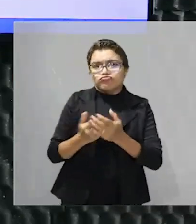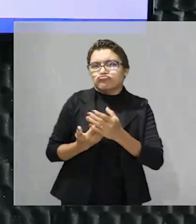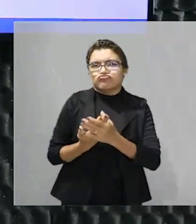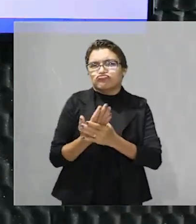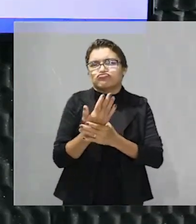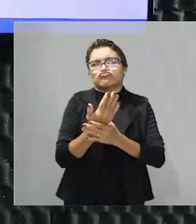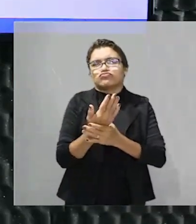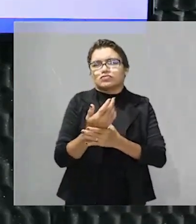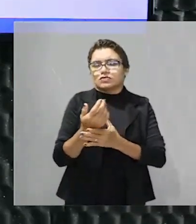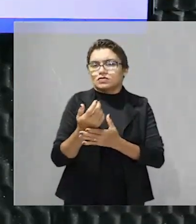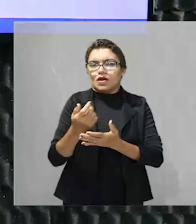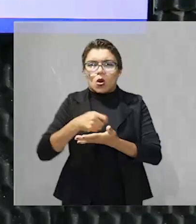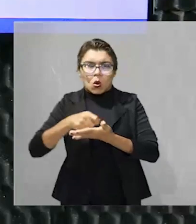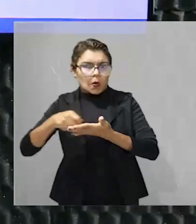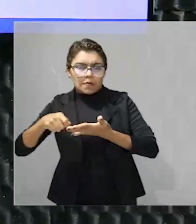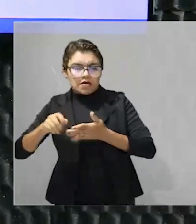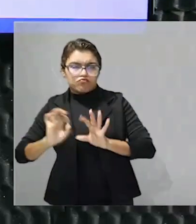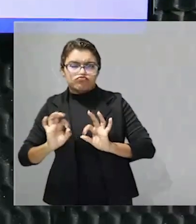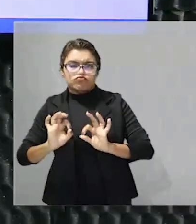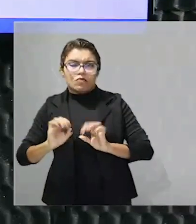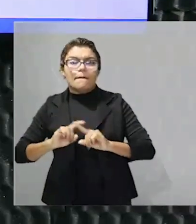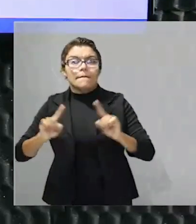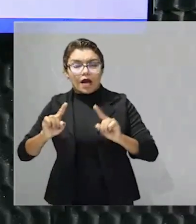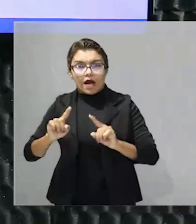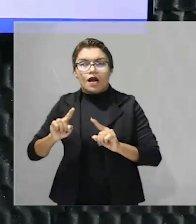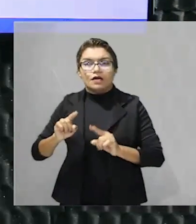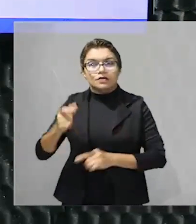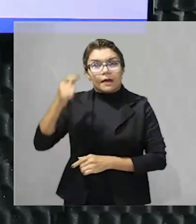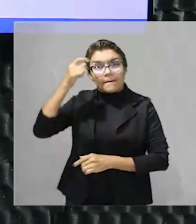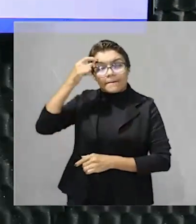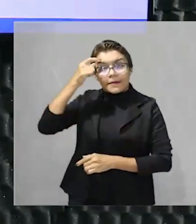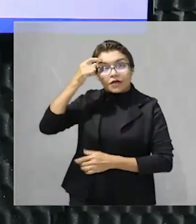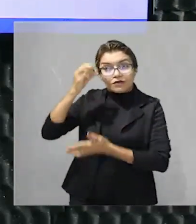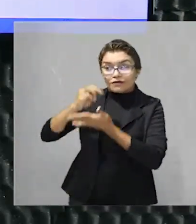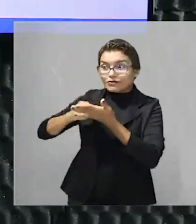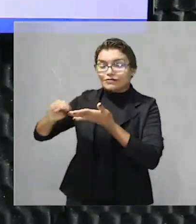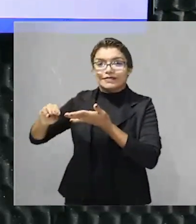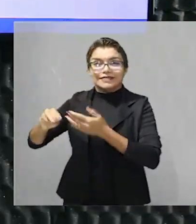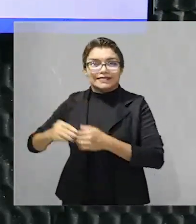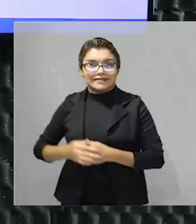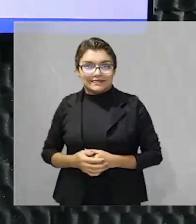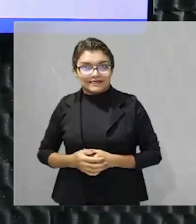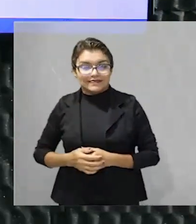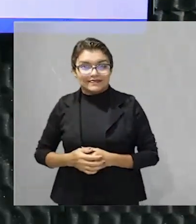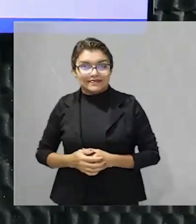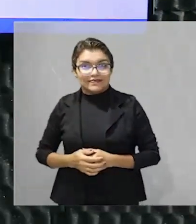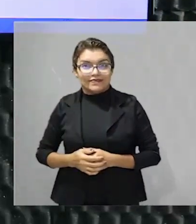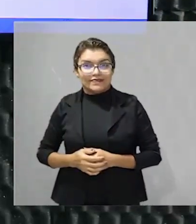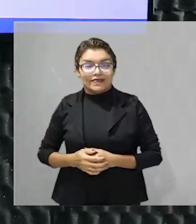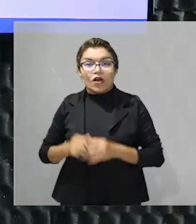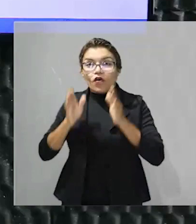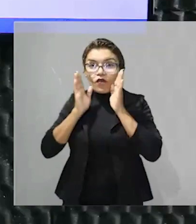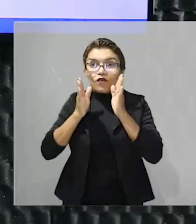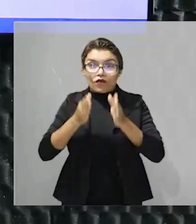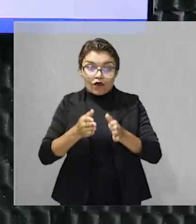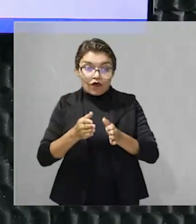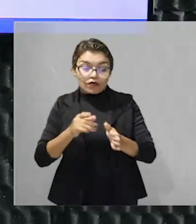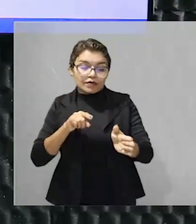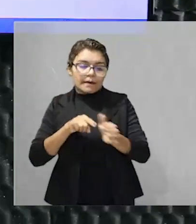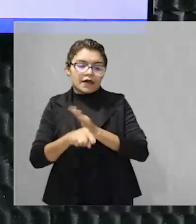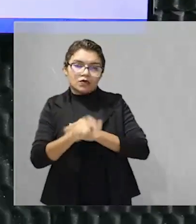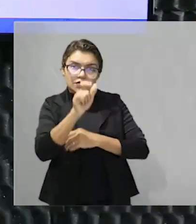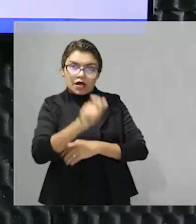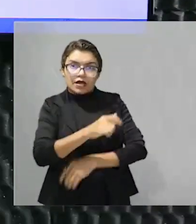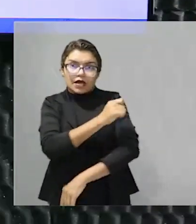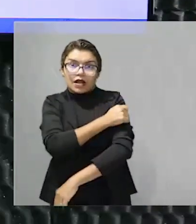não copiei para não gastar tinta, mas eu vou te mandar telepaticamente. O foco da pergunta é na aluna. Se fosse